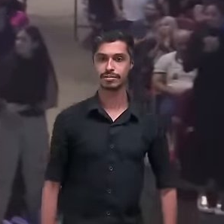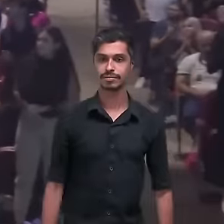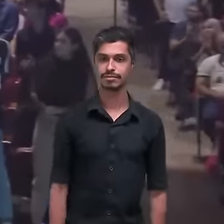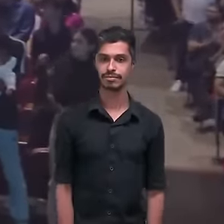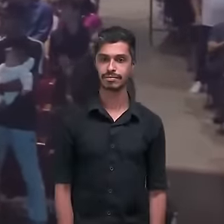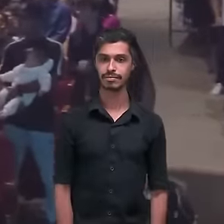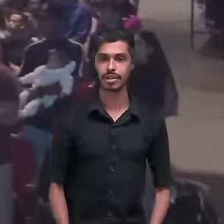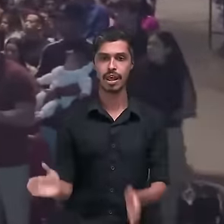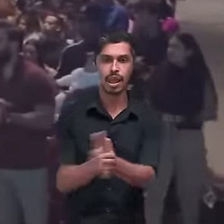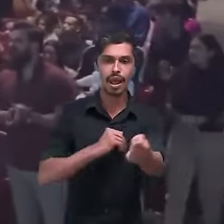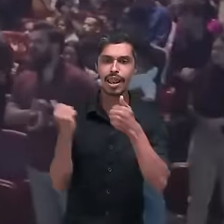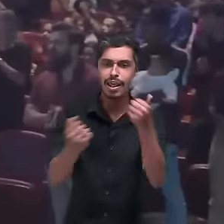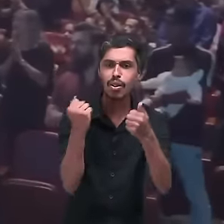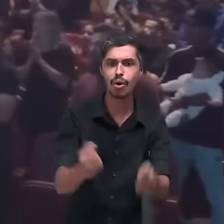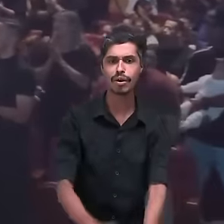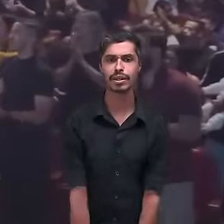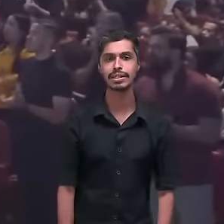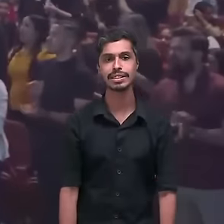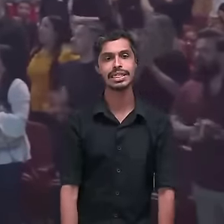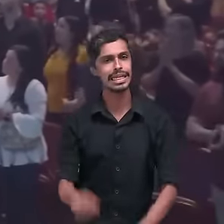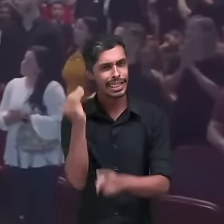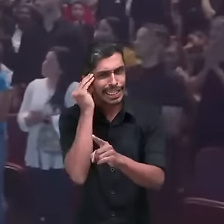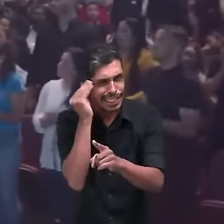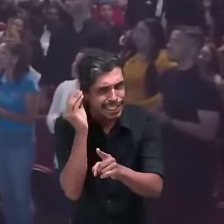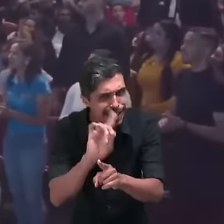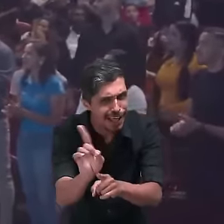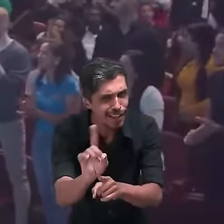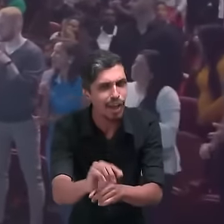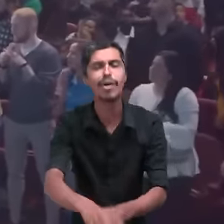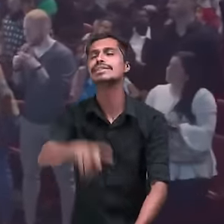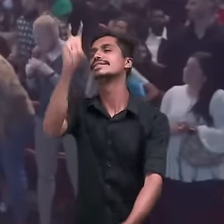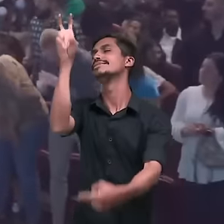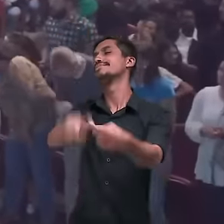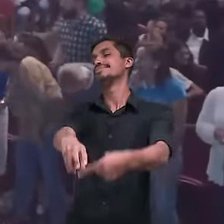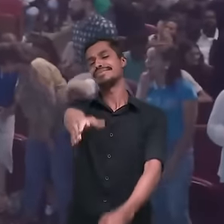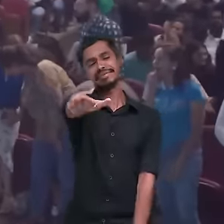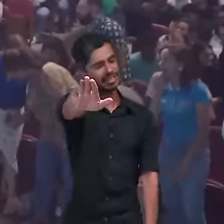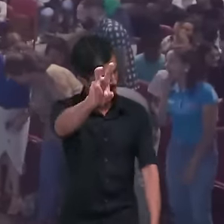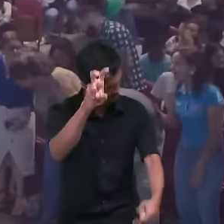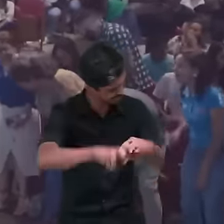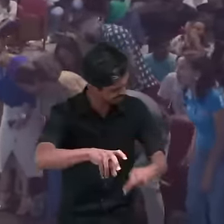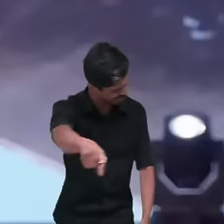Aleluia! Eu acho que você não está entendendo. Deixa eu tentar te captar. Senta.